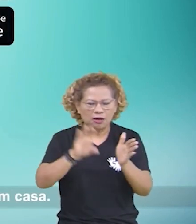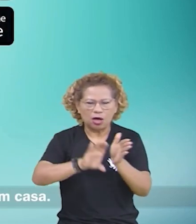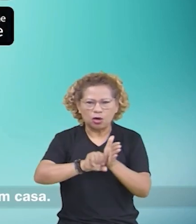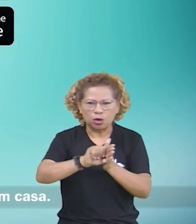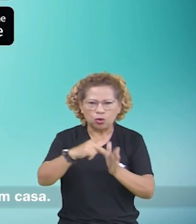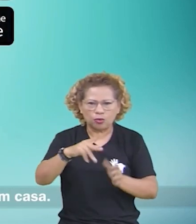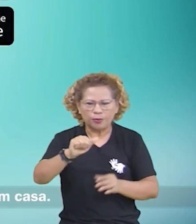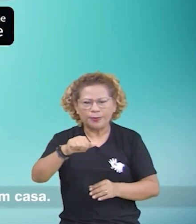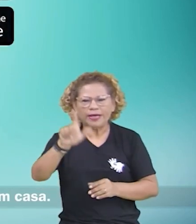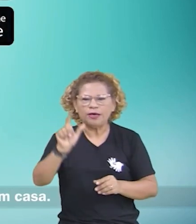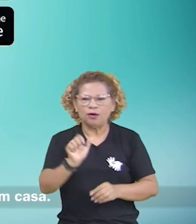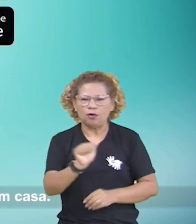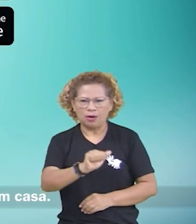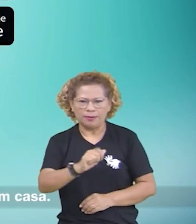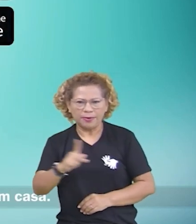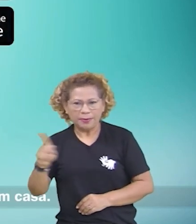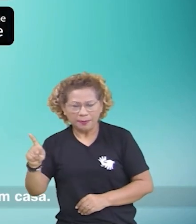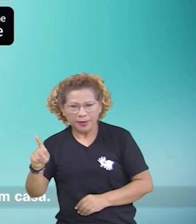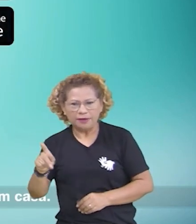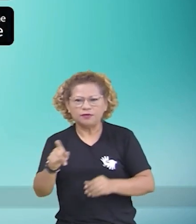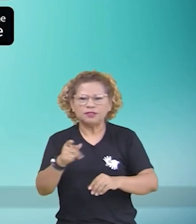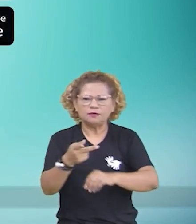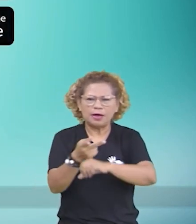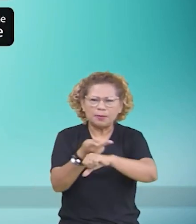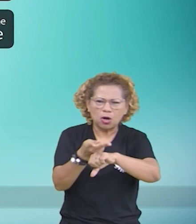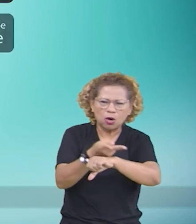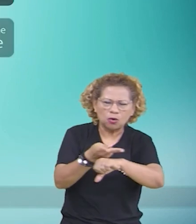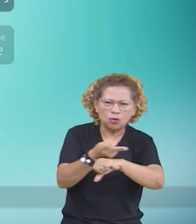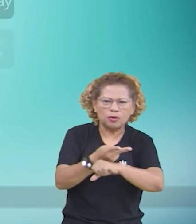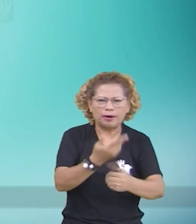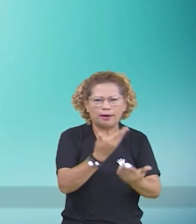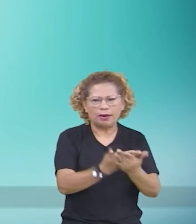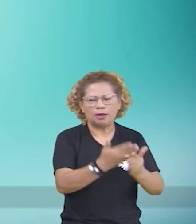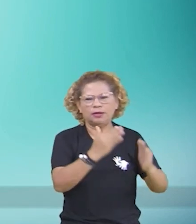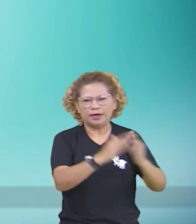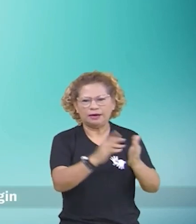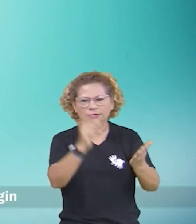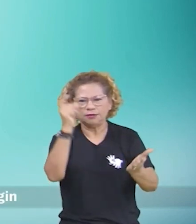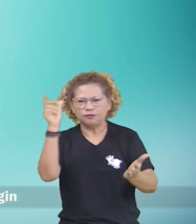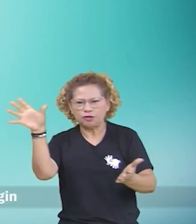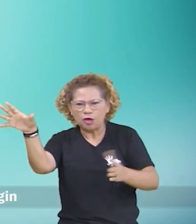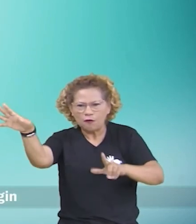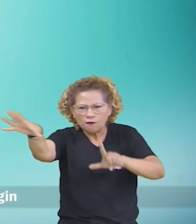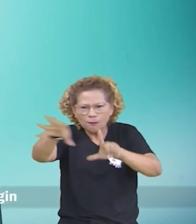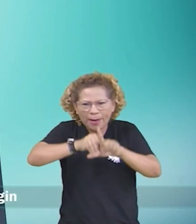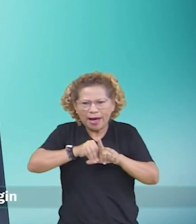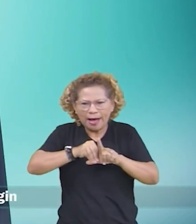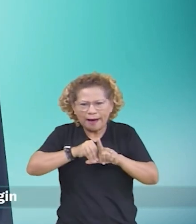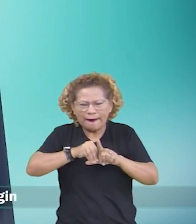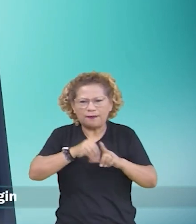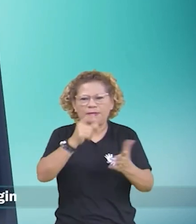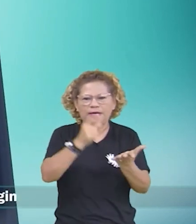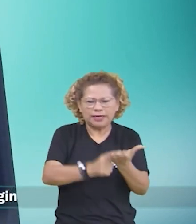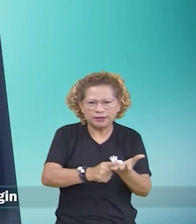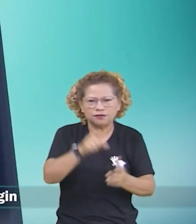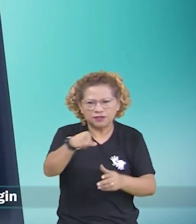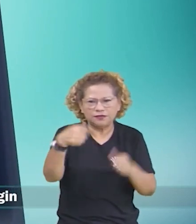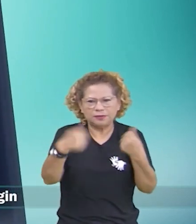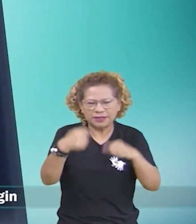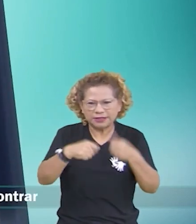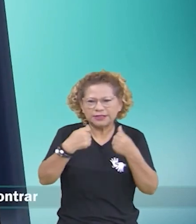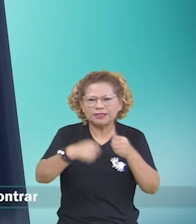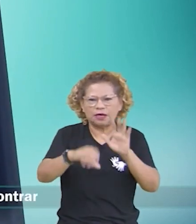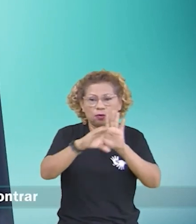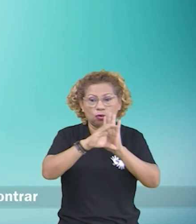o Apple Store e pesquisar por Aula em Casa. Daí, é só instalar o aplicativo. Para acessar, você precisa do seu código do CIGEAM